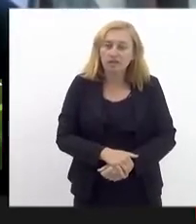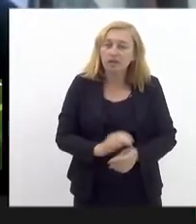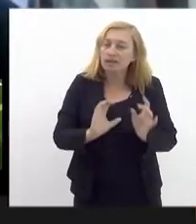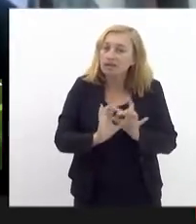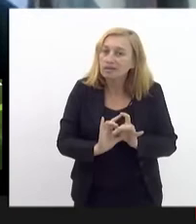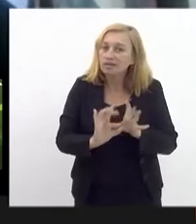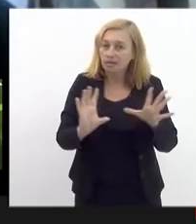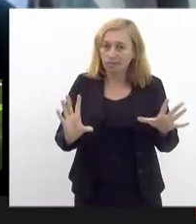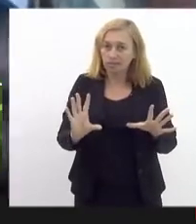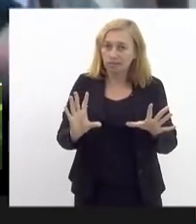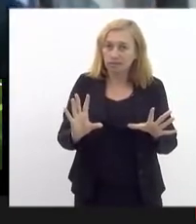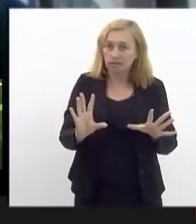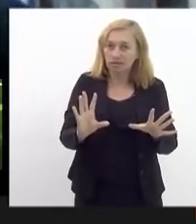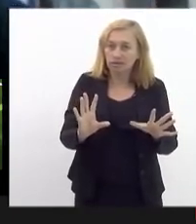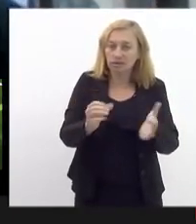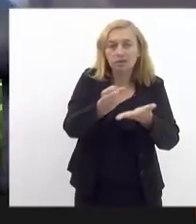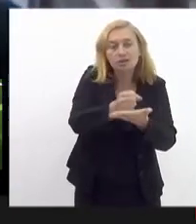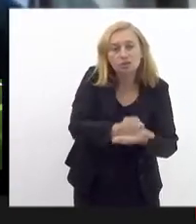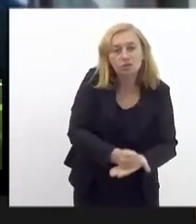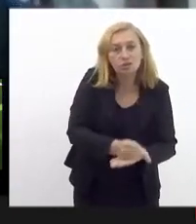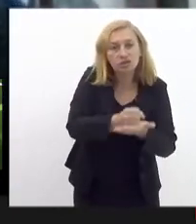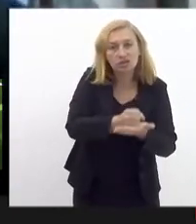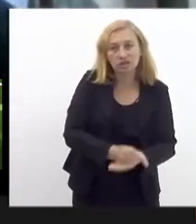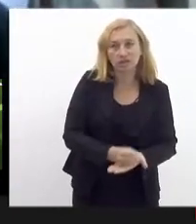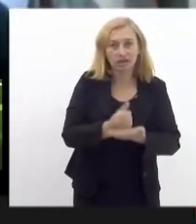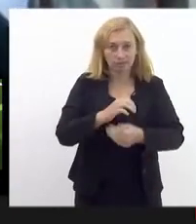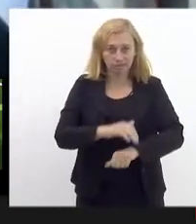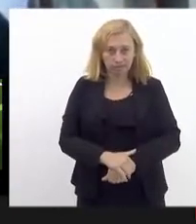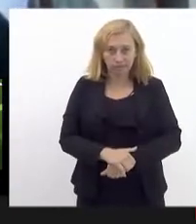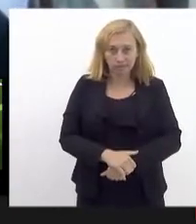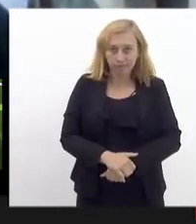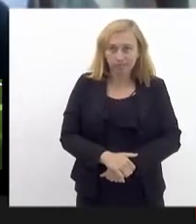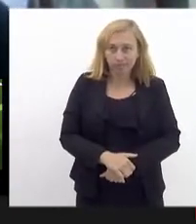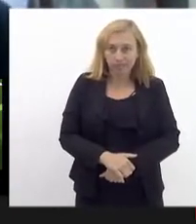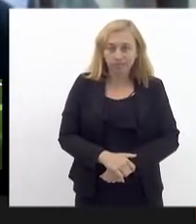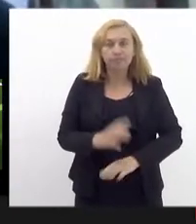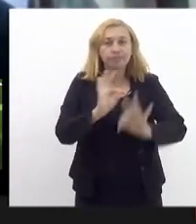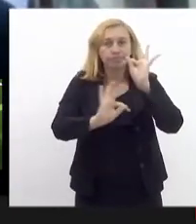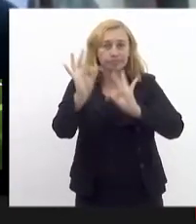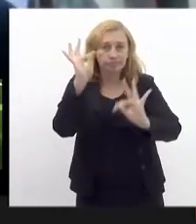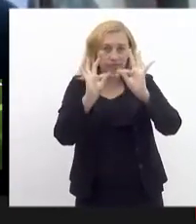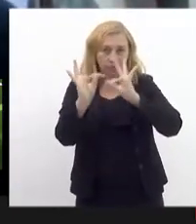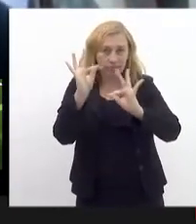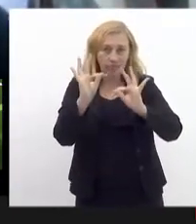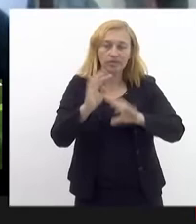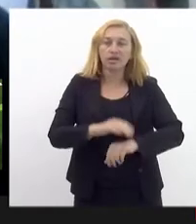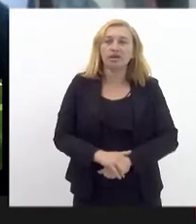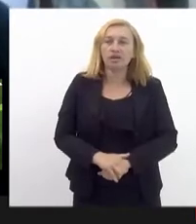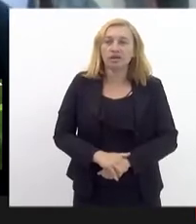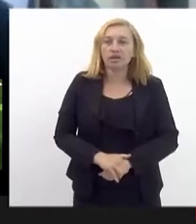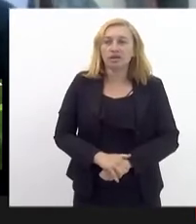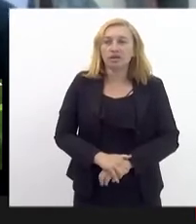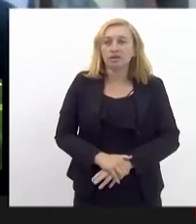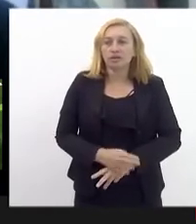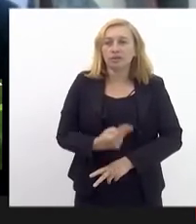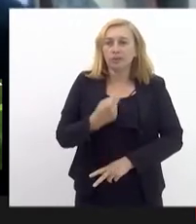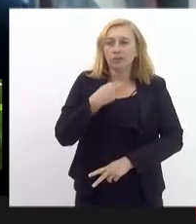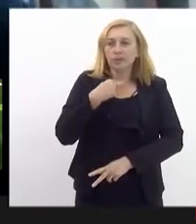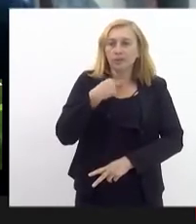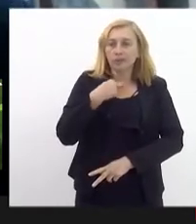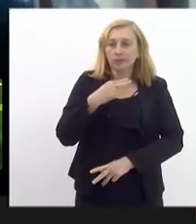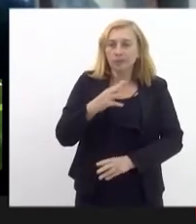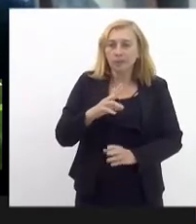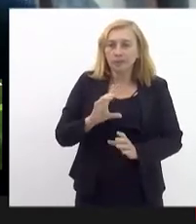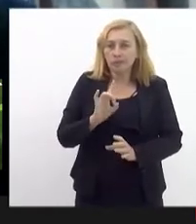permitir e dar sustento à tecnologia aplicada. Você não pode partir só